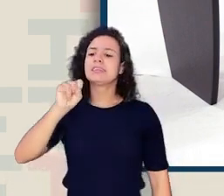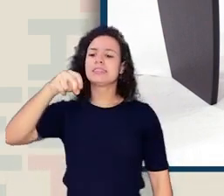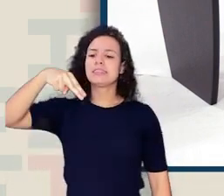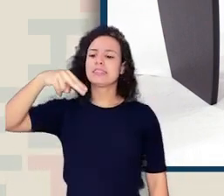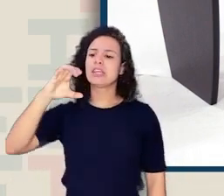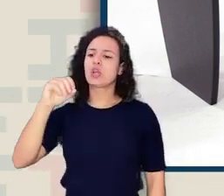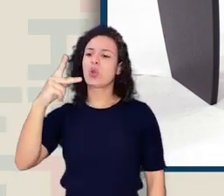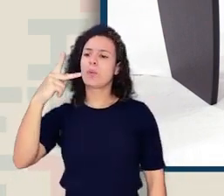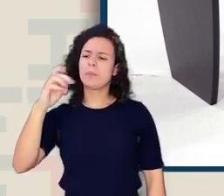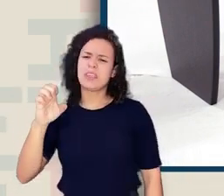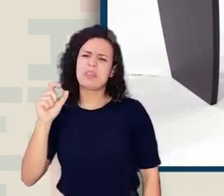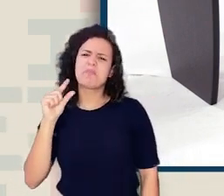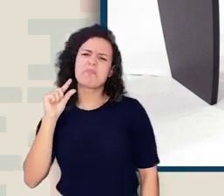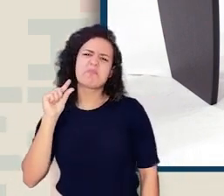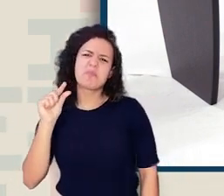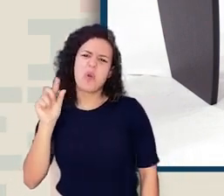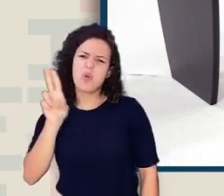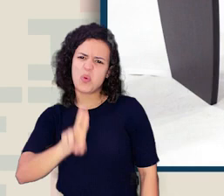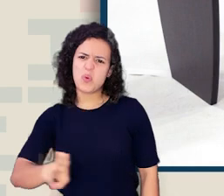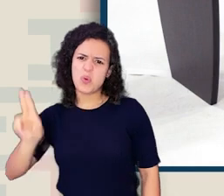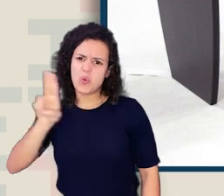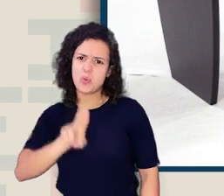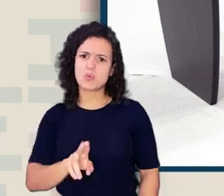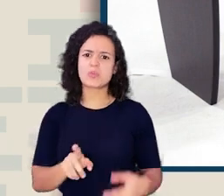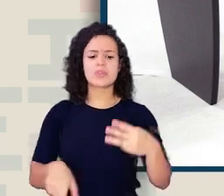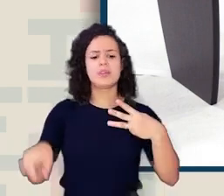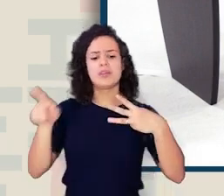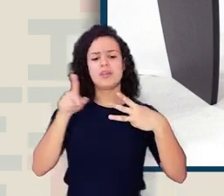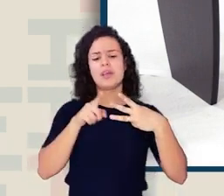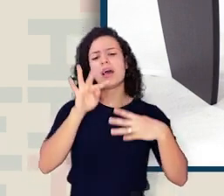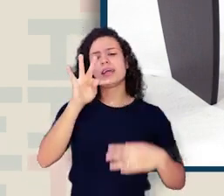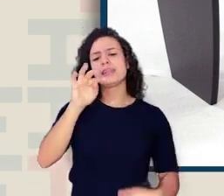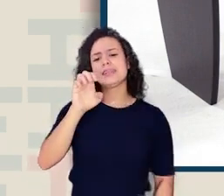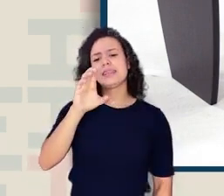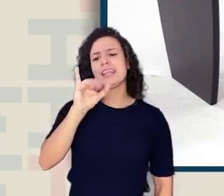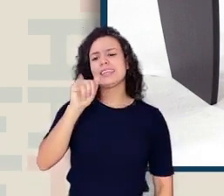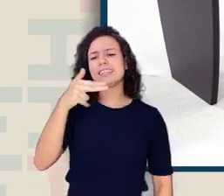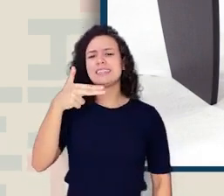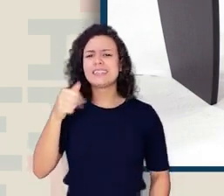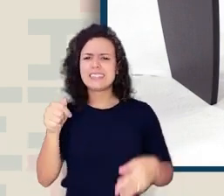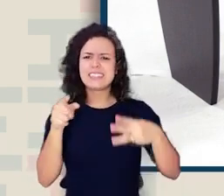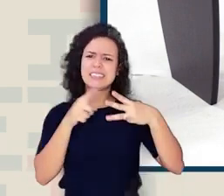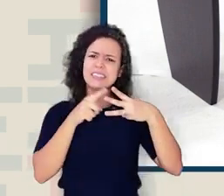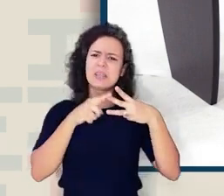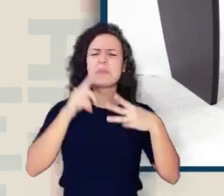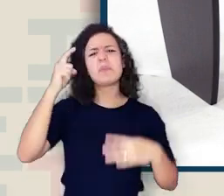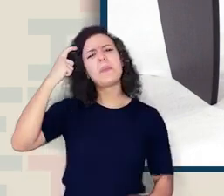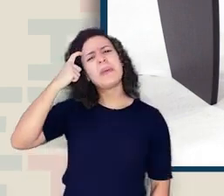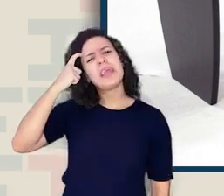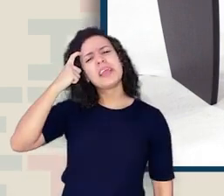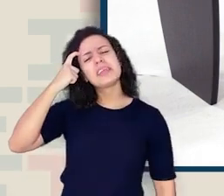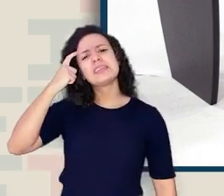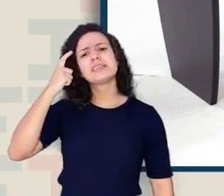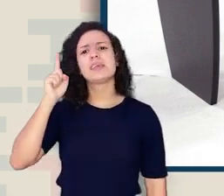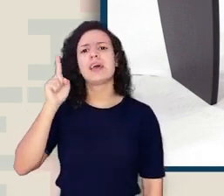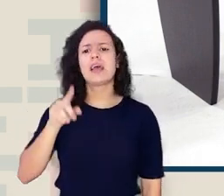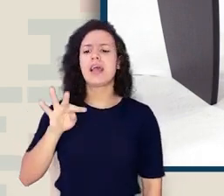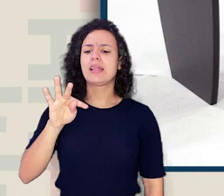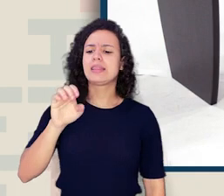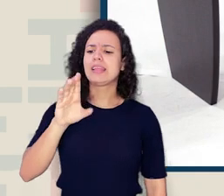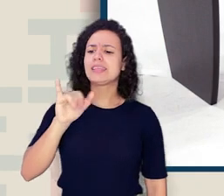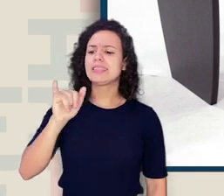menos usada e as tecinas, como muitos músicos às vezes pensam no momento de fazer o registro na partitura, pensam